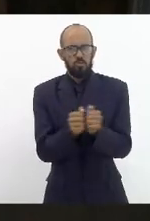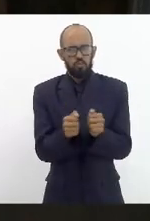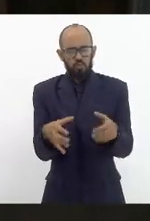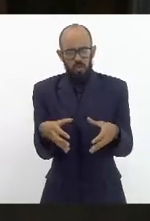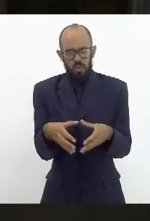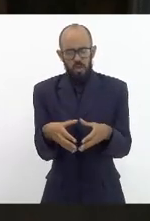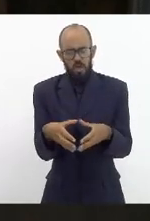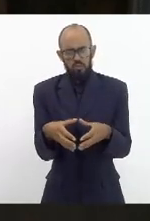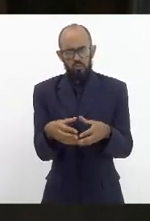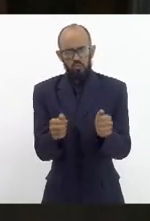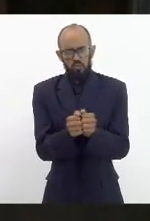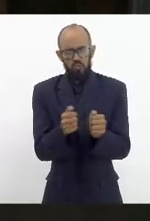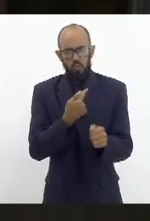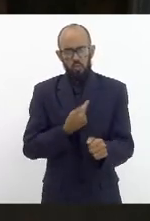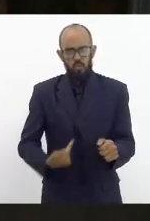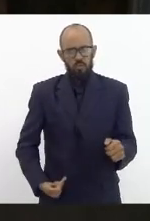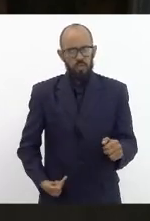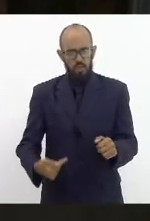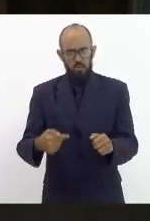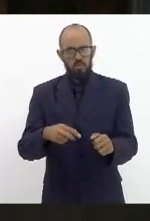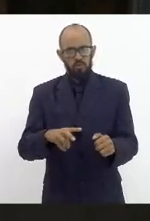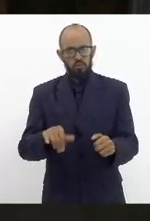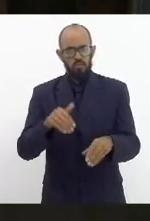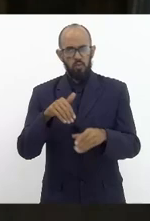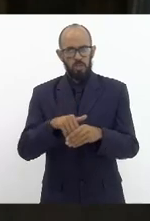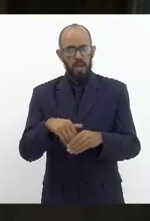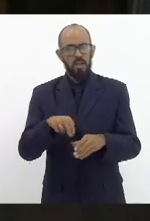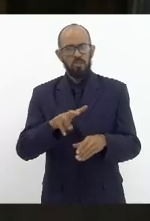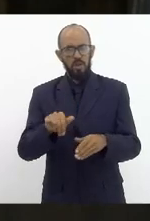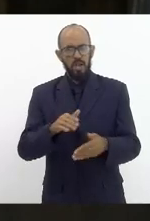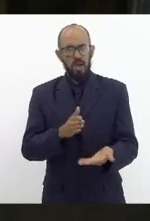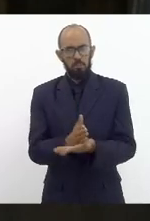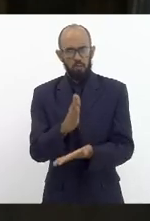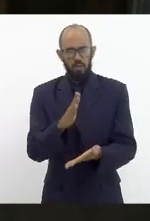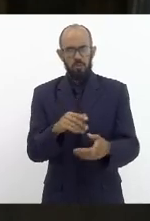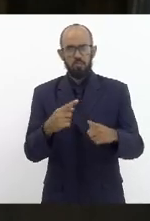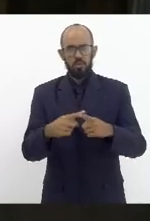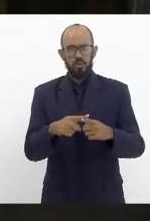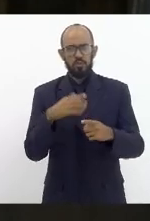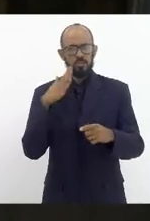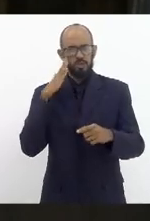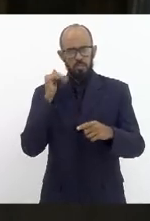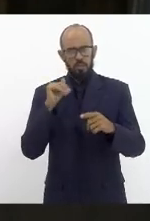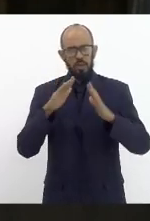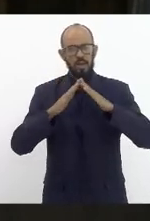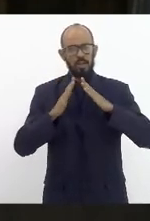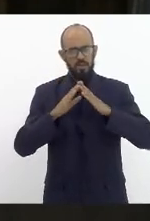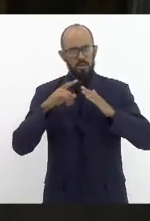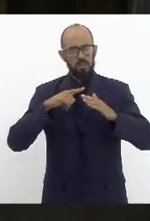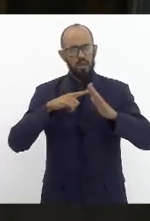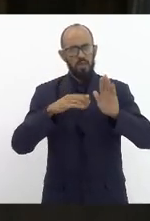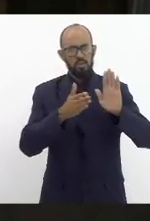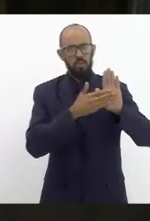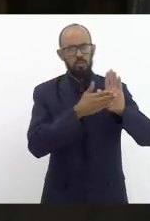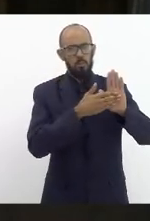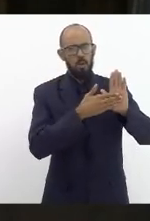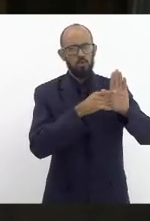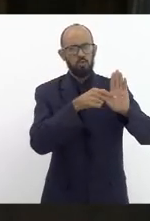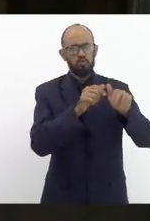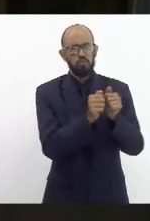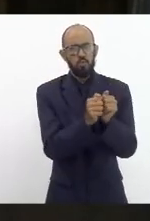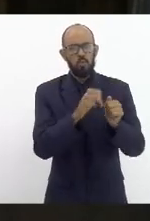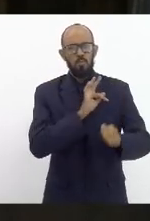junto com o governo. Nós vamos votar e vamos aprovar, porque sabemos que a casa tem compromisso com a Polícia Civil, e que aqui